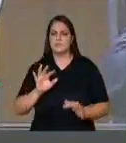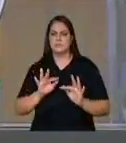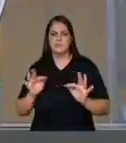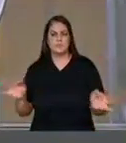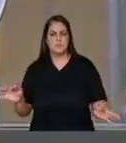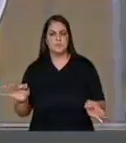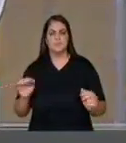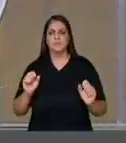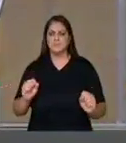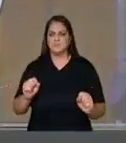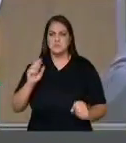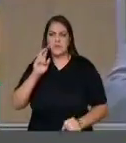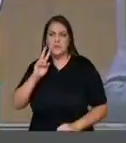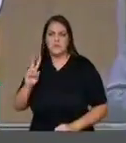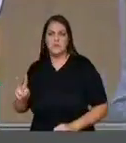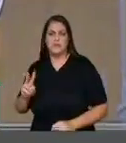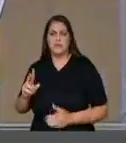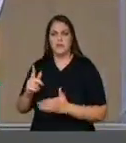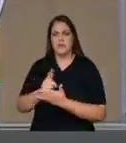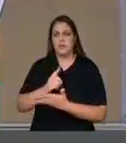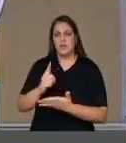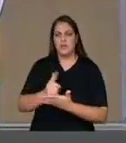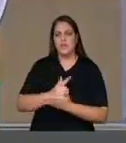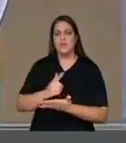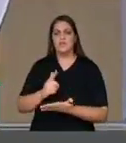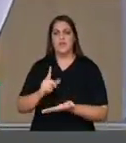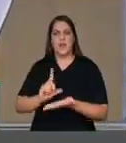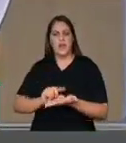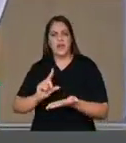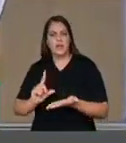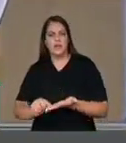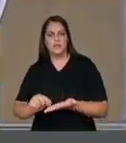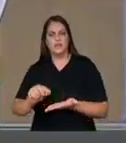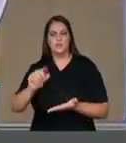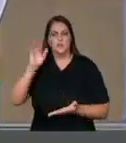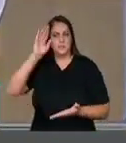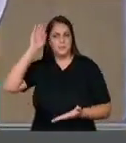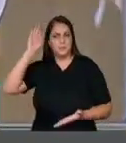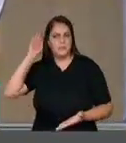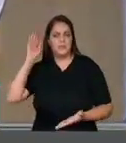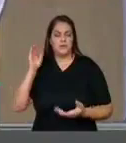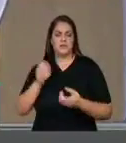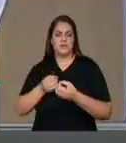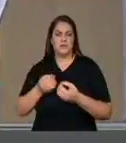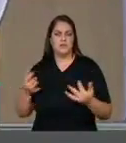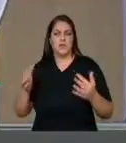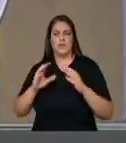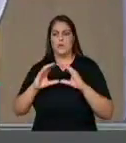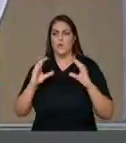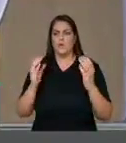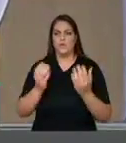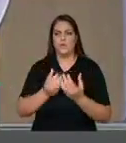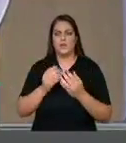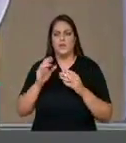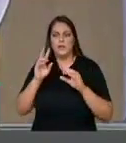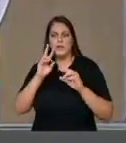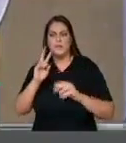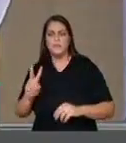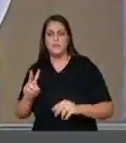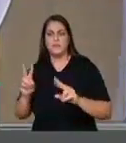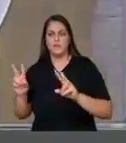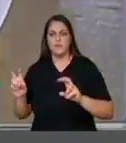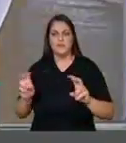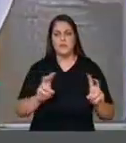Basta percorrer as publicações de livros e artigos acadêmicos, a realização de conferências, os discursos